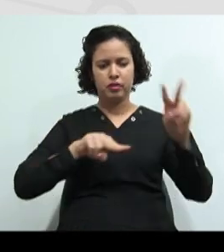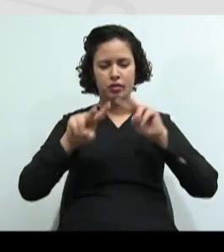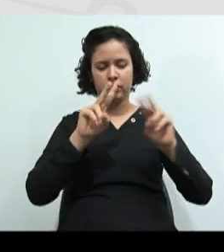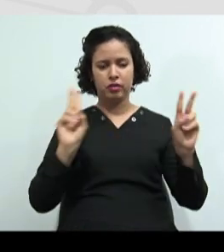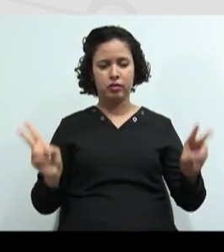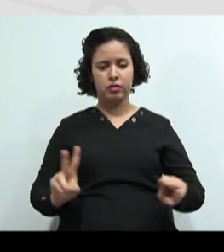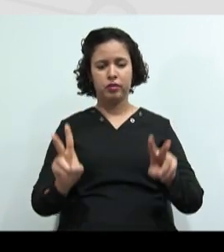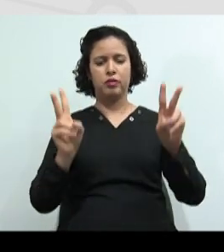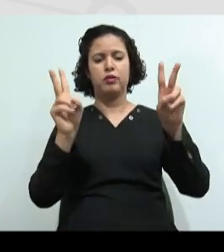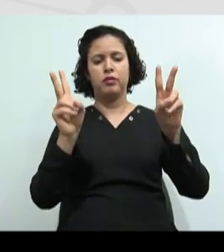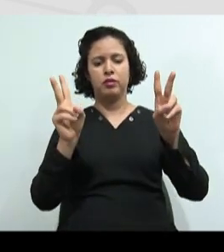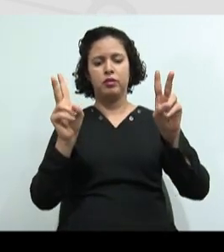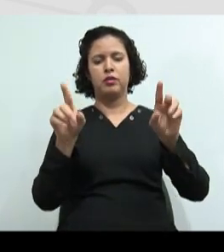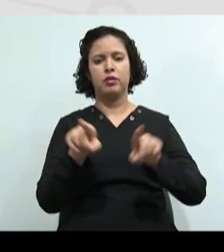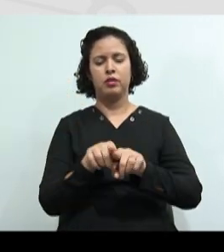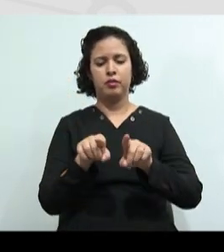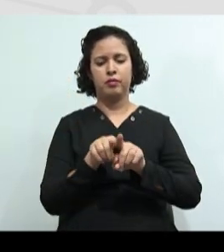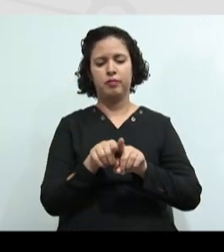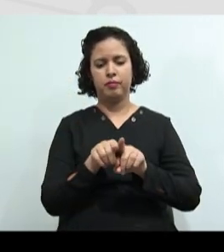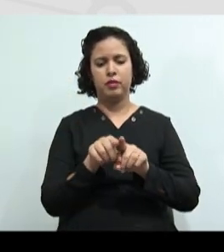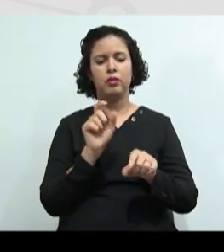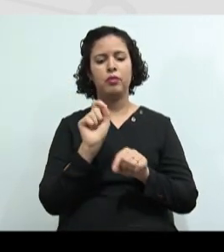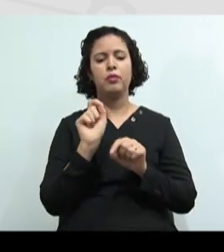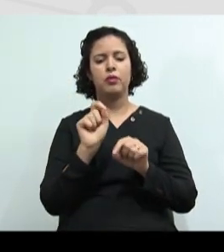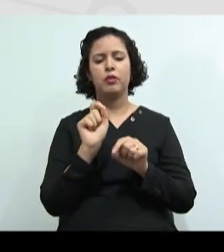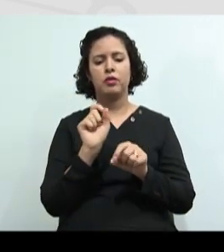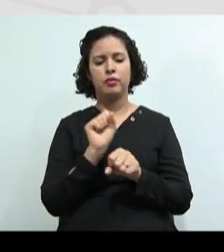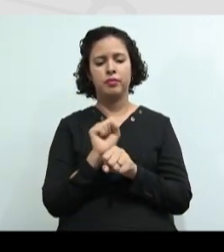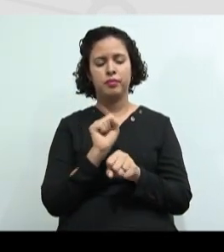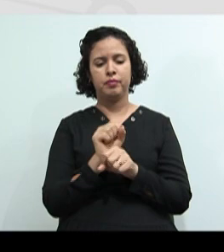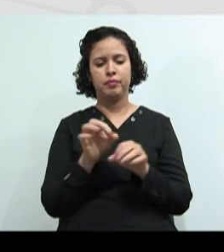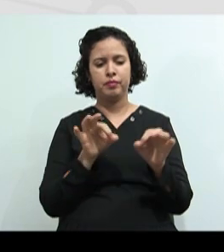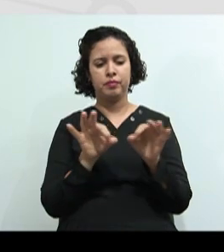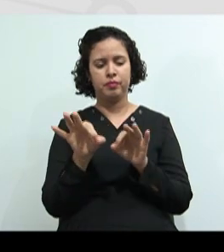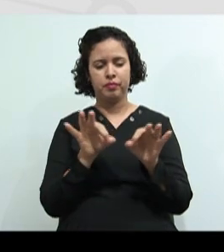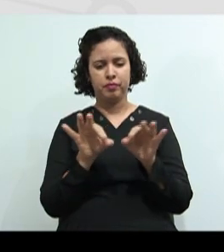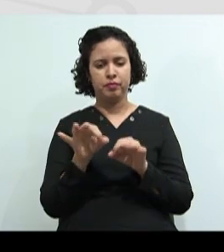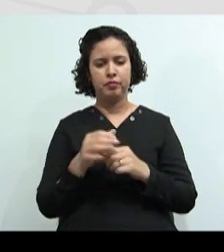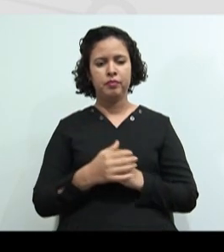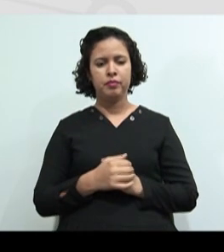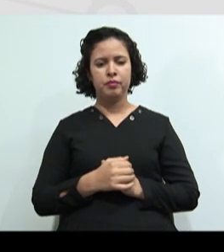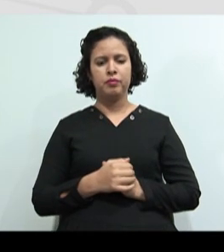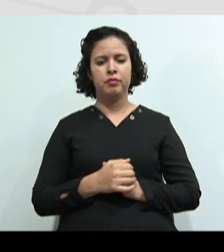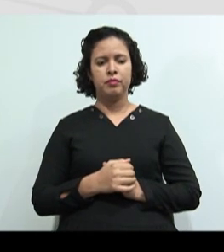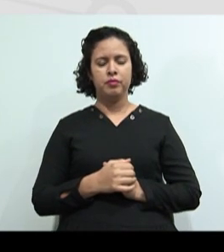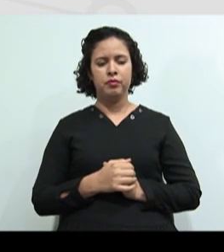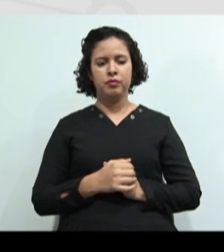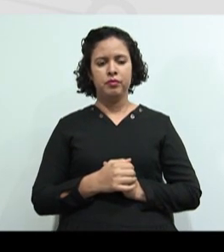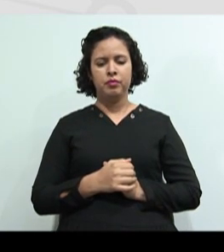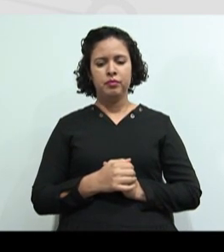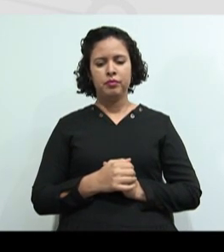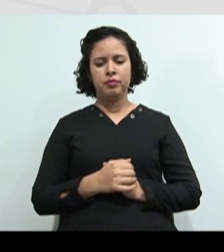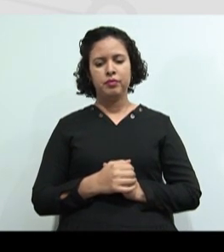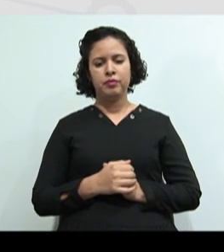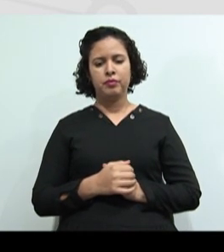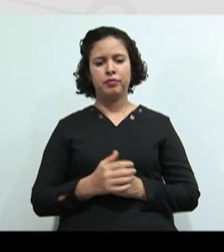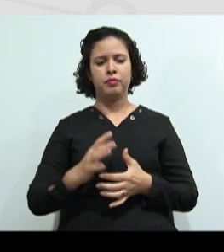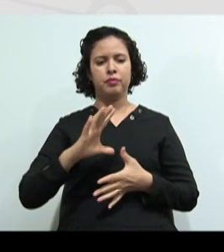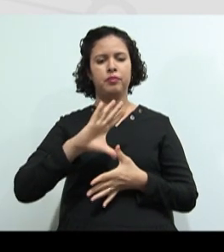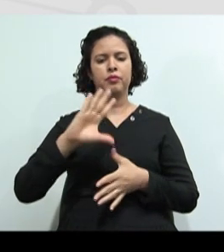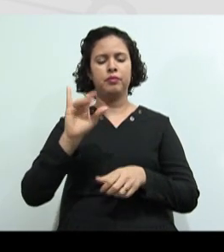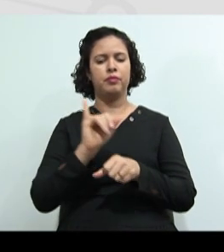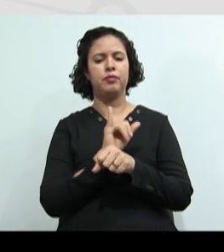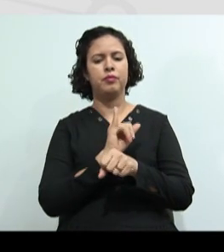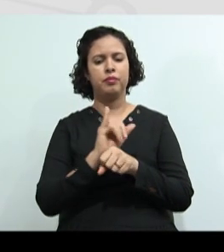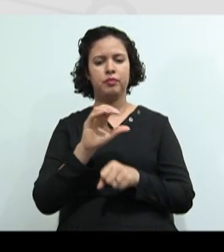as perspectivas do planejamento. Cada cor aqui é uma perspectiva diferente. Tem mais um? Tem, mapa estratégico aqui